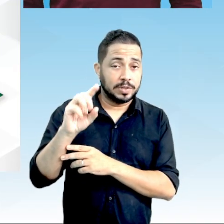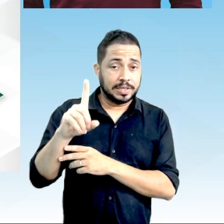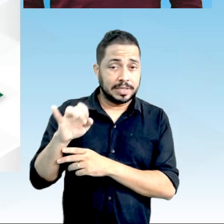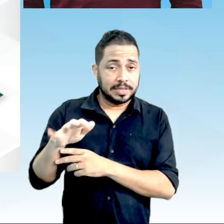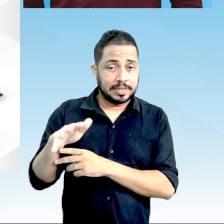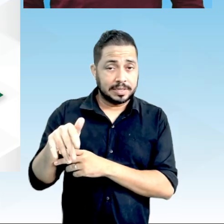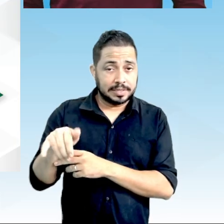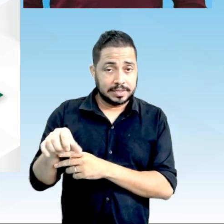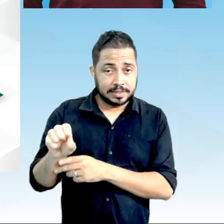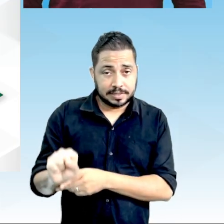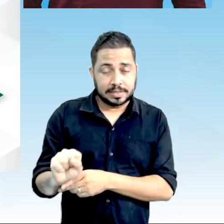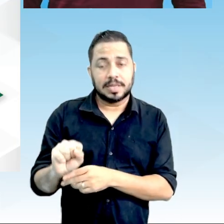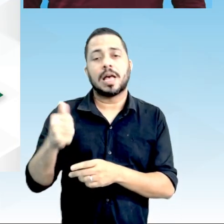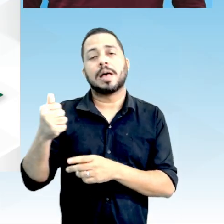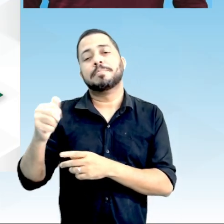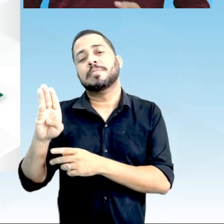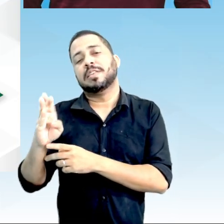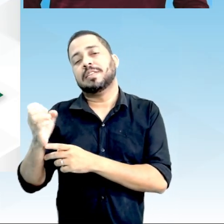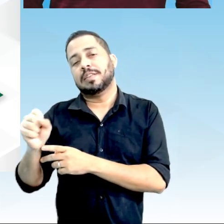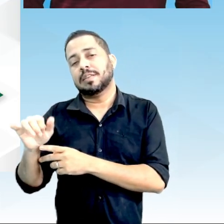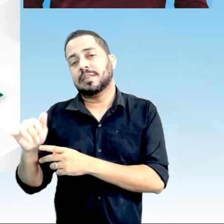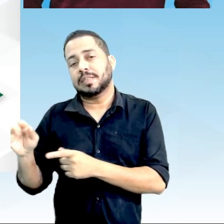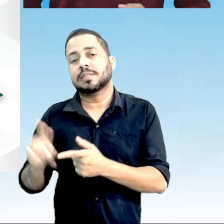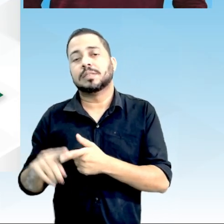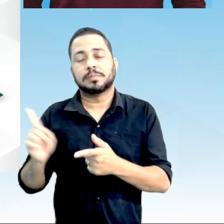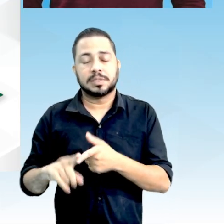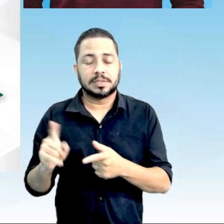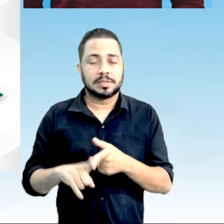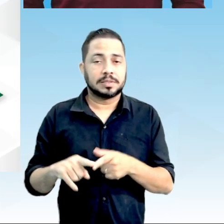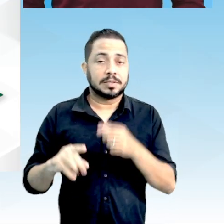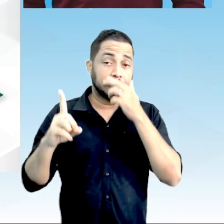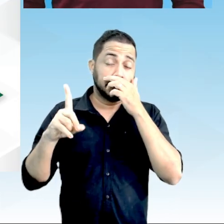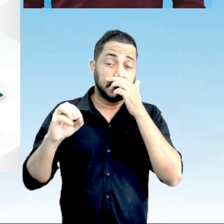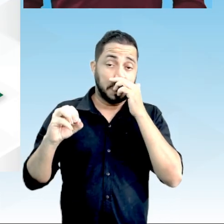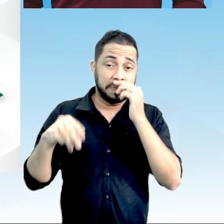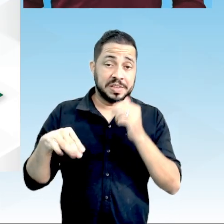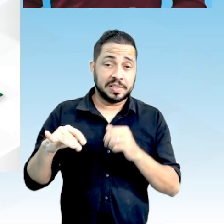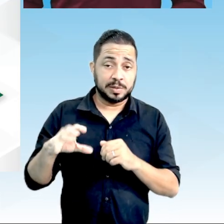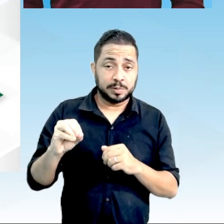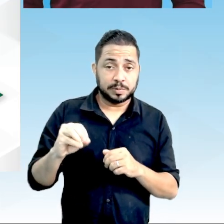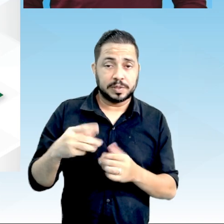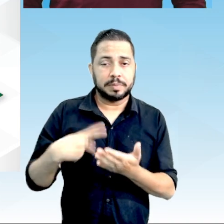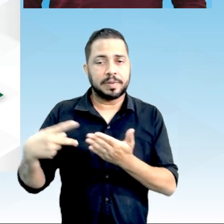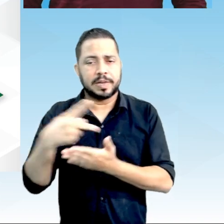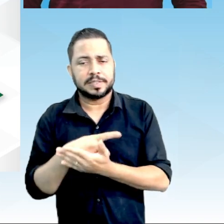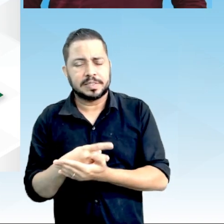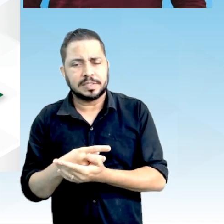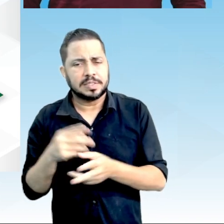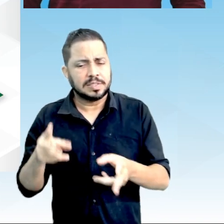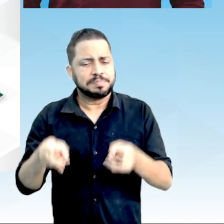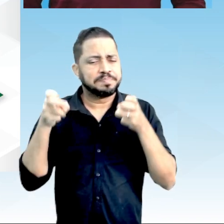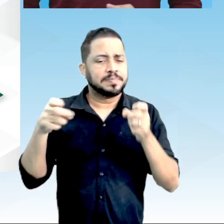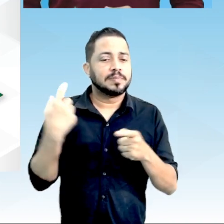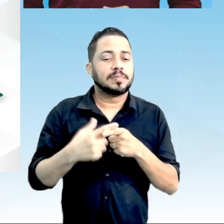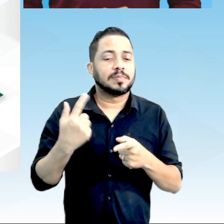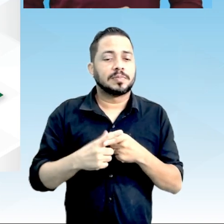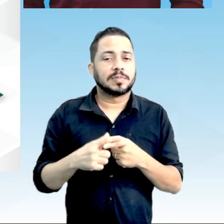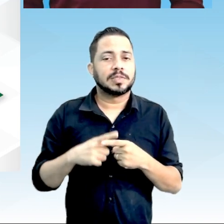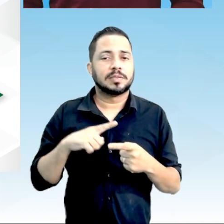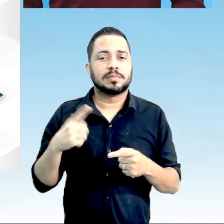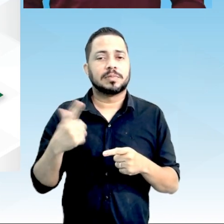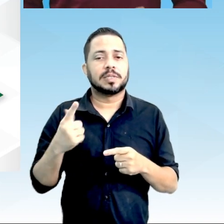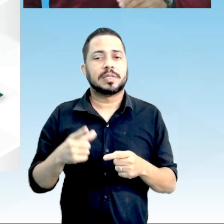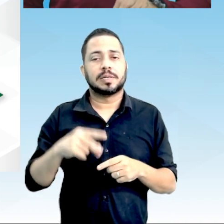e ordenadas, também chamada de domínio e imagem. Se liga na nomenclatura, porque nem sempre tem o mesmo